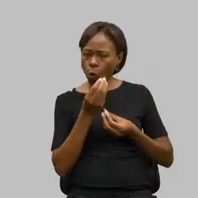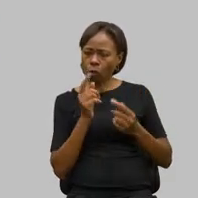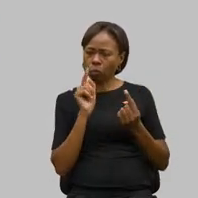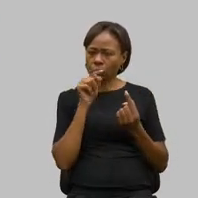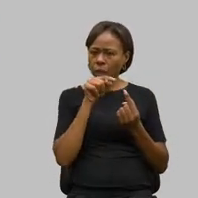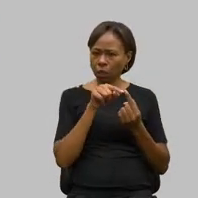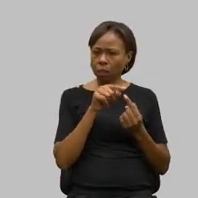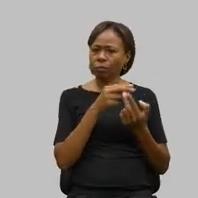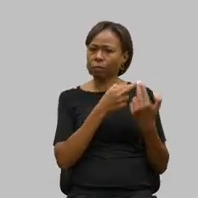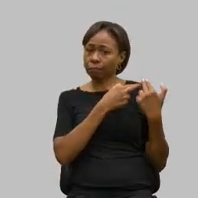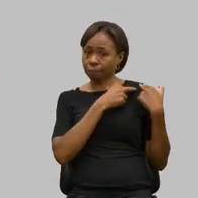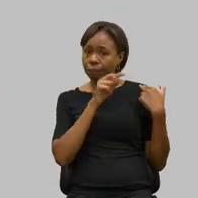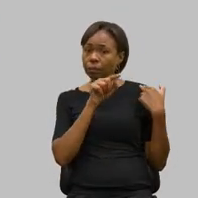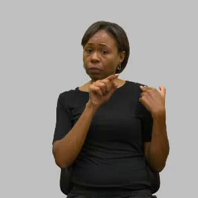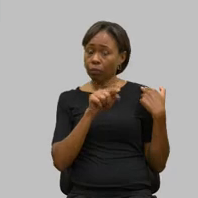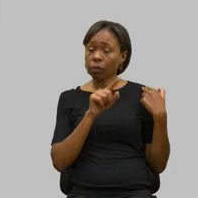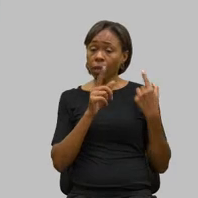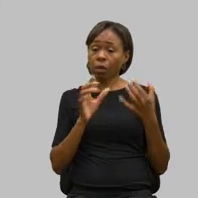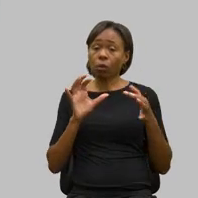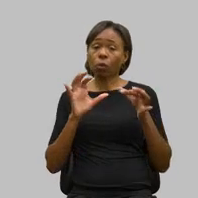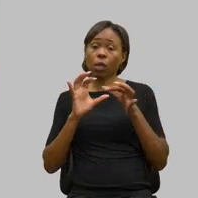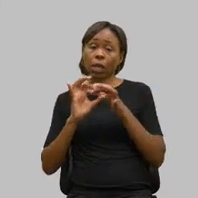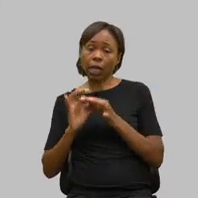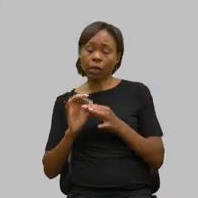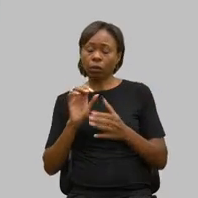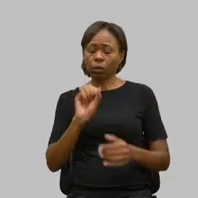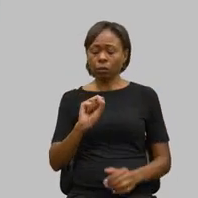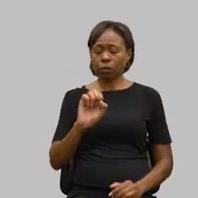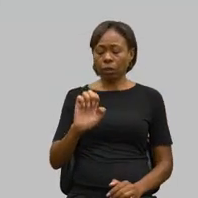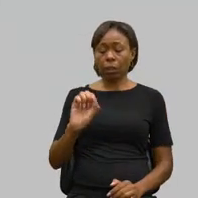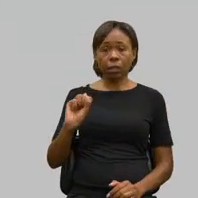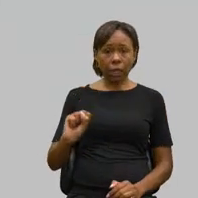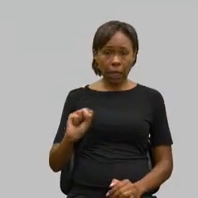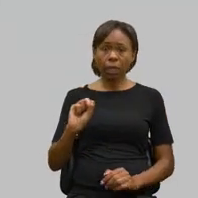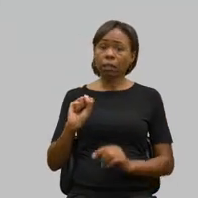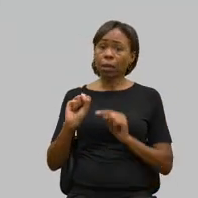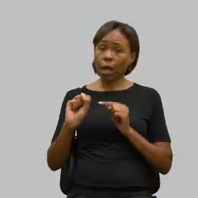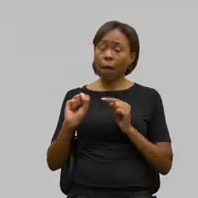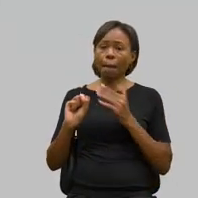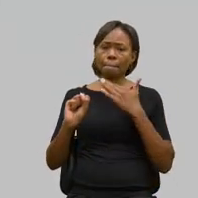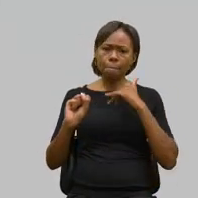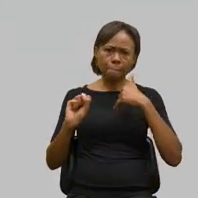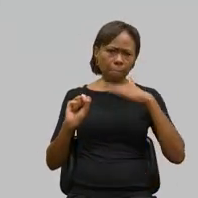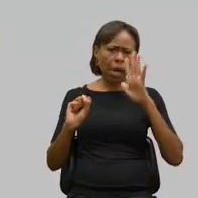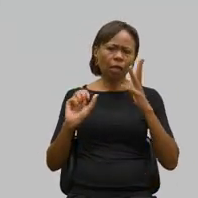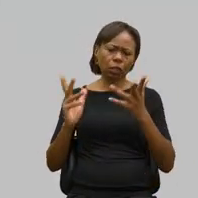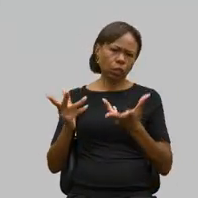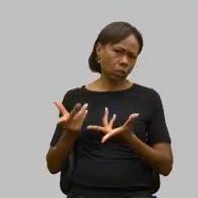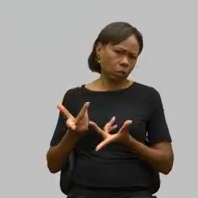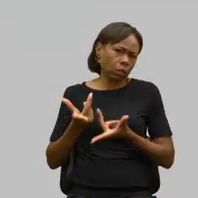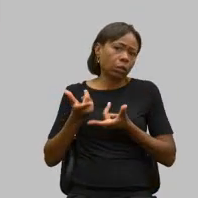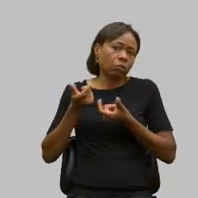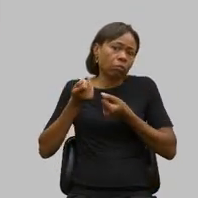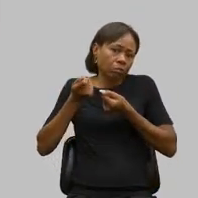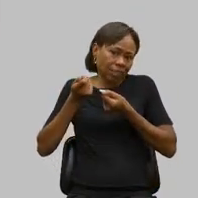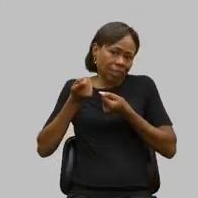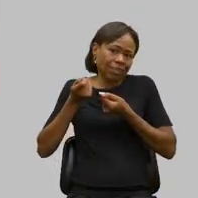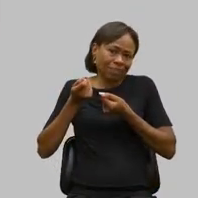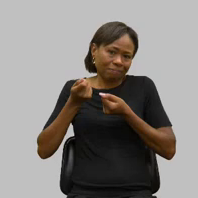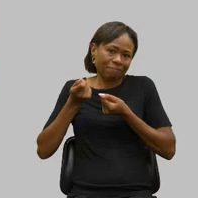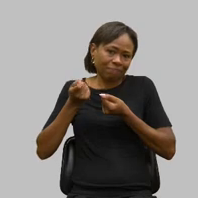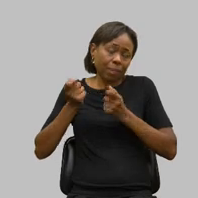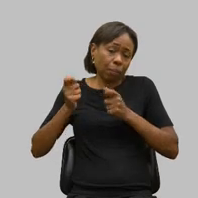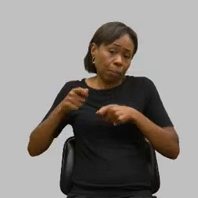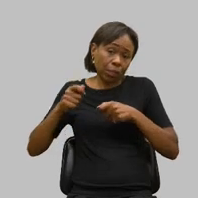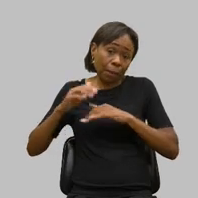vinculado à SES, de tornar a SES mais eficiente, para que a gente consiga fazer mais com o que a gente tem. Ela está fazendo muito